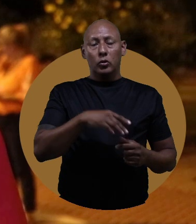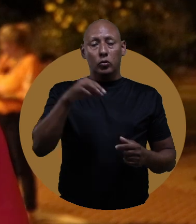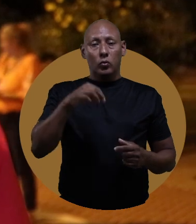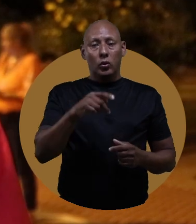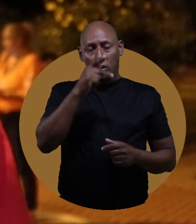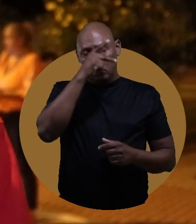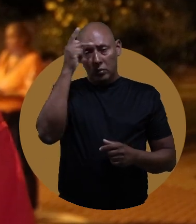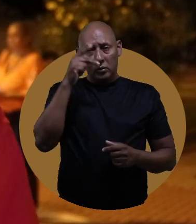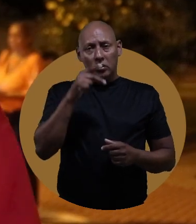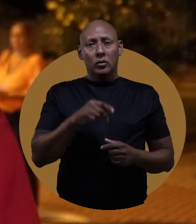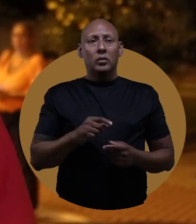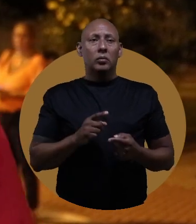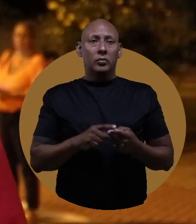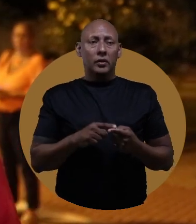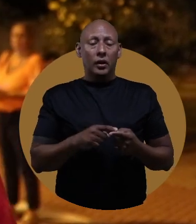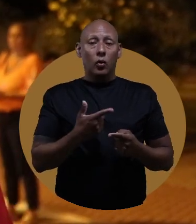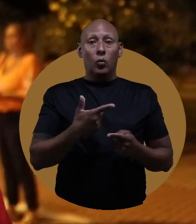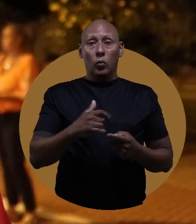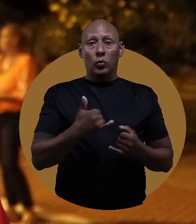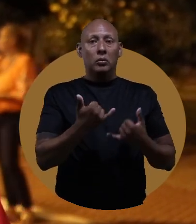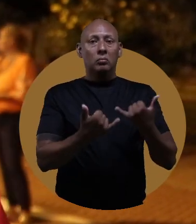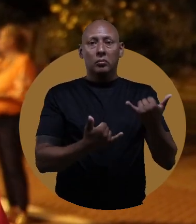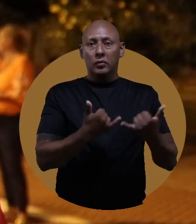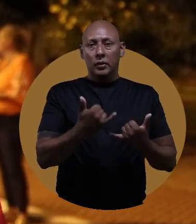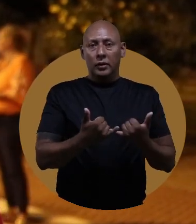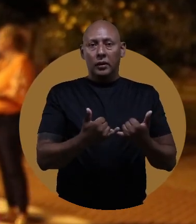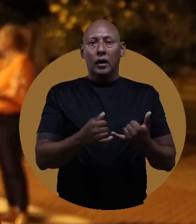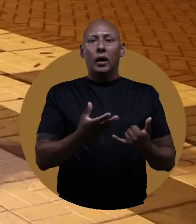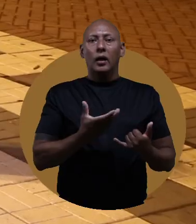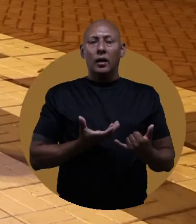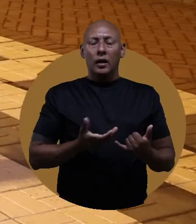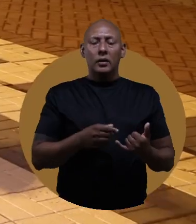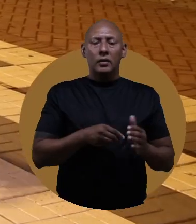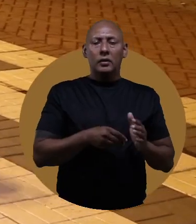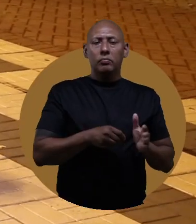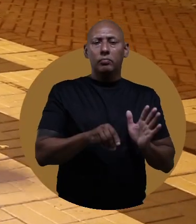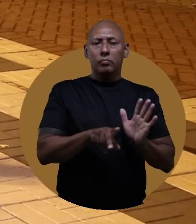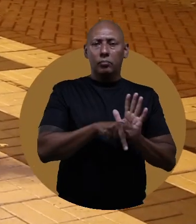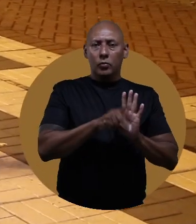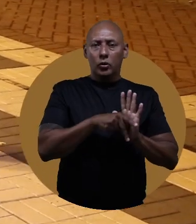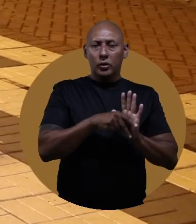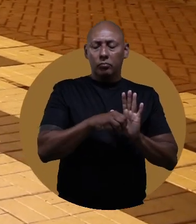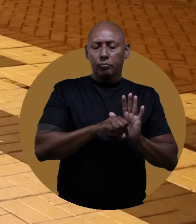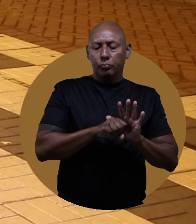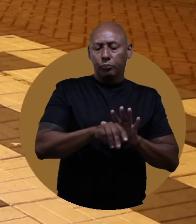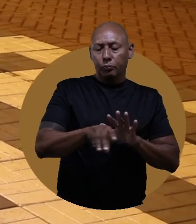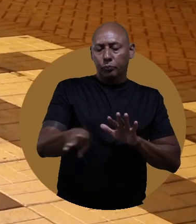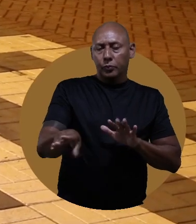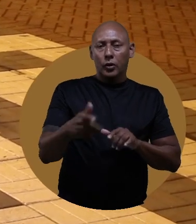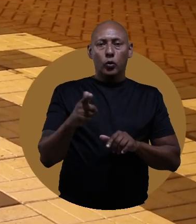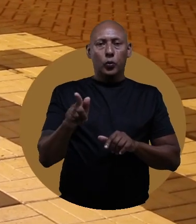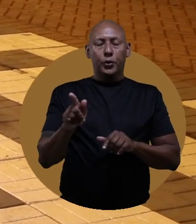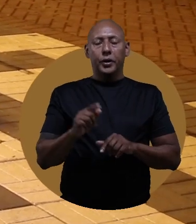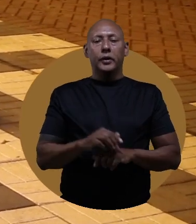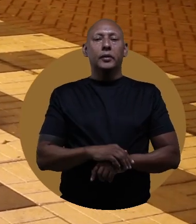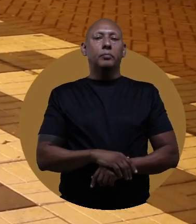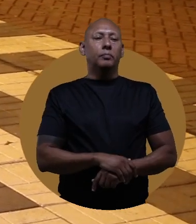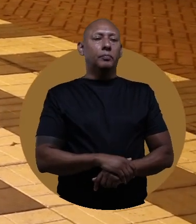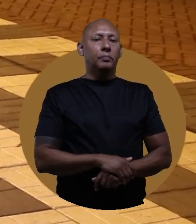há uma interatividade. E nós queremos que um projeto como esse espalhe por Goiânia afora, né?